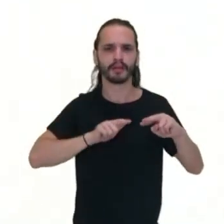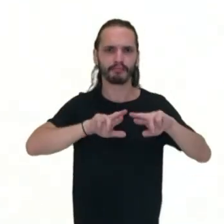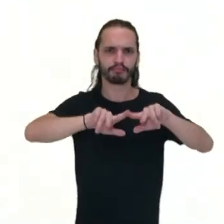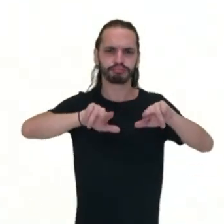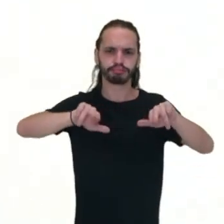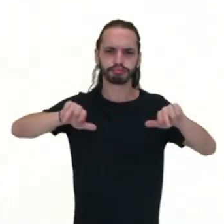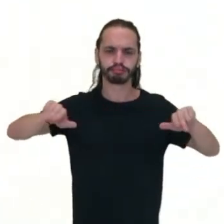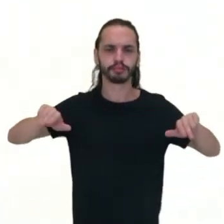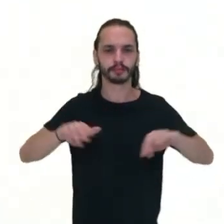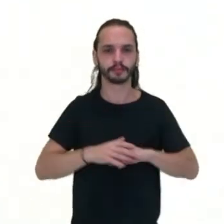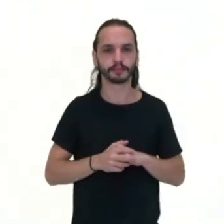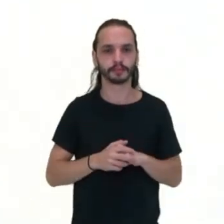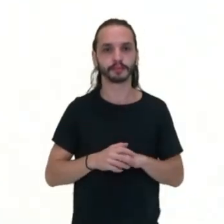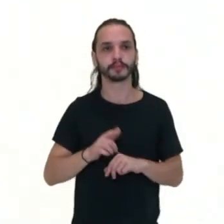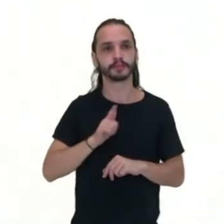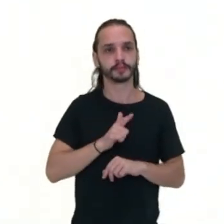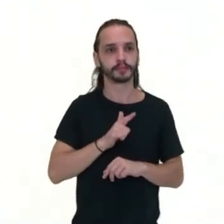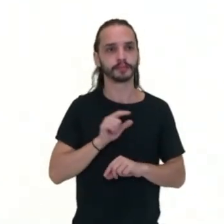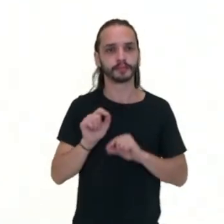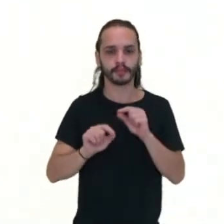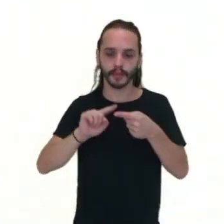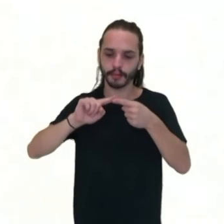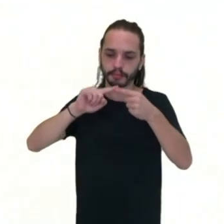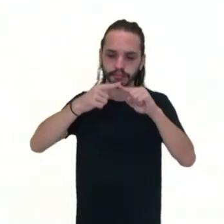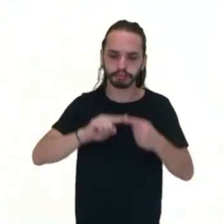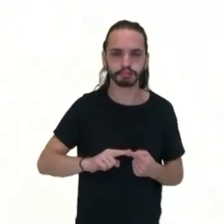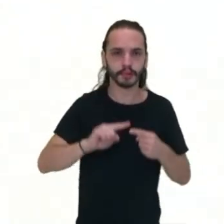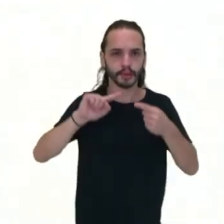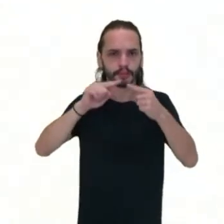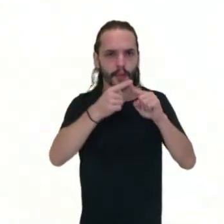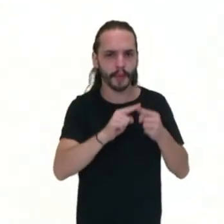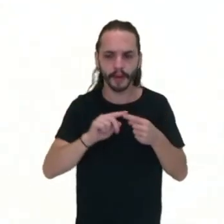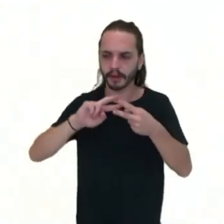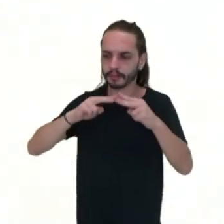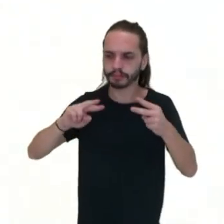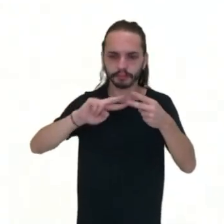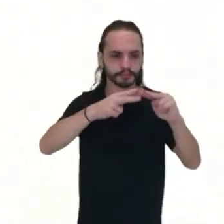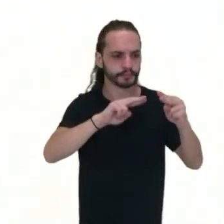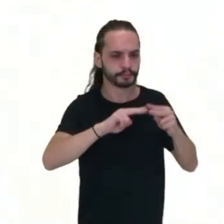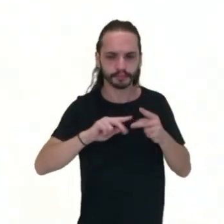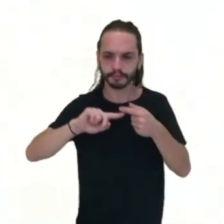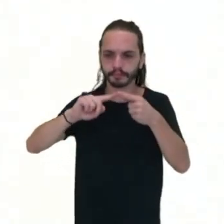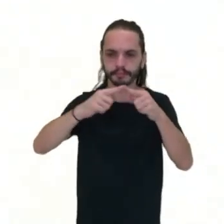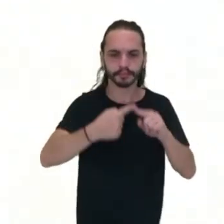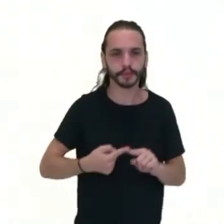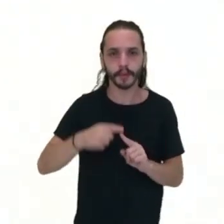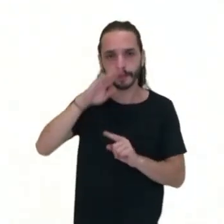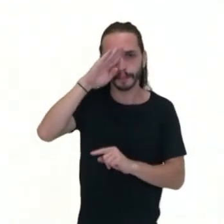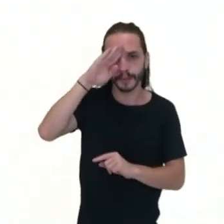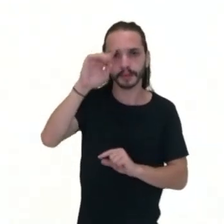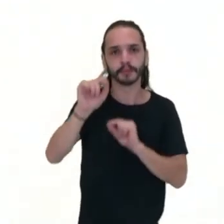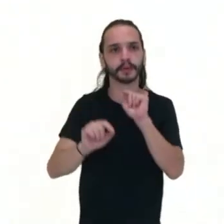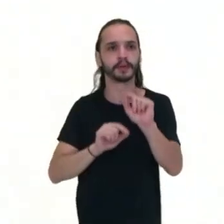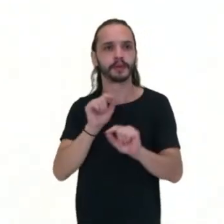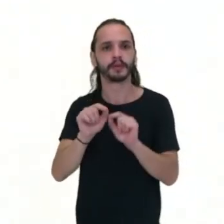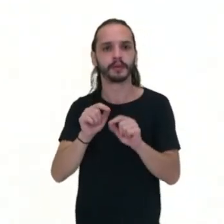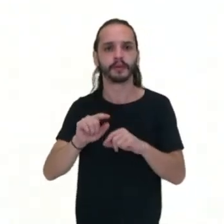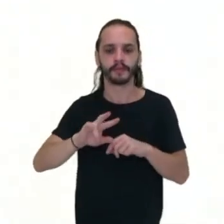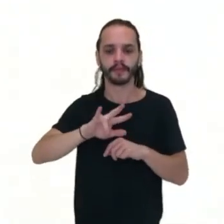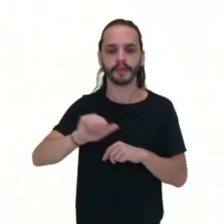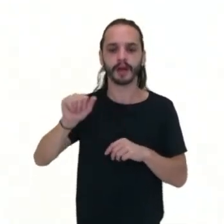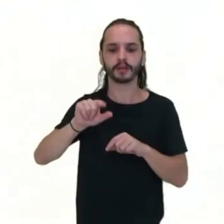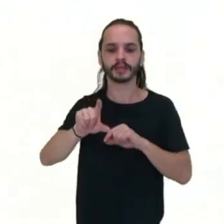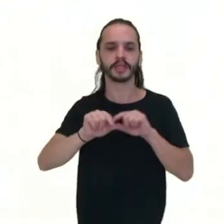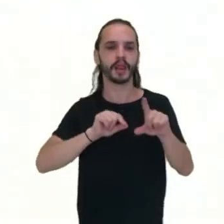Ela surge através de mutações e recombinações gênicas, tá? Sendo a matéria-prima sobre a qual a seleção natural